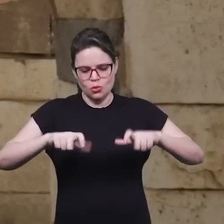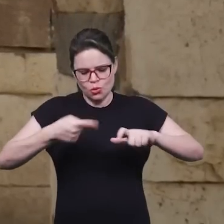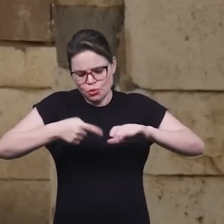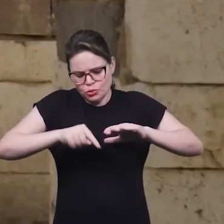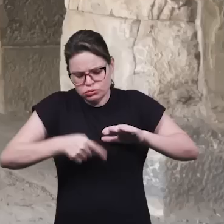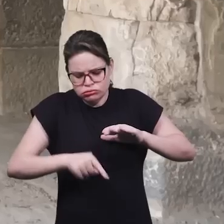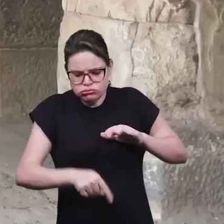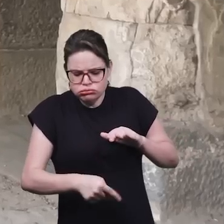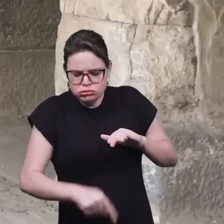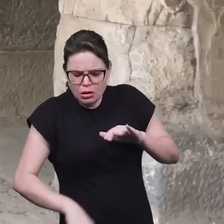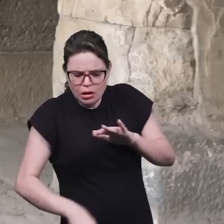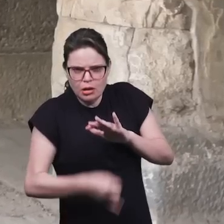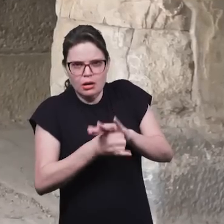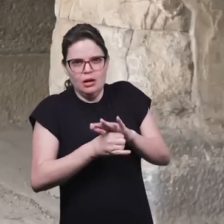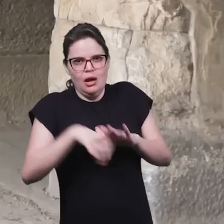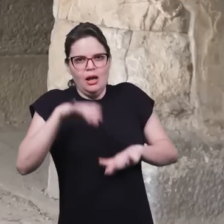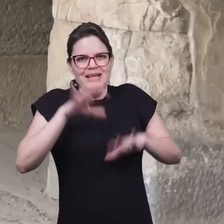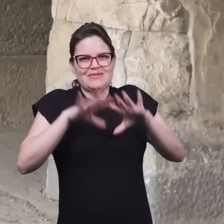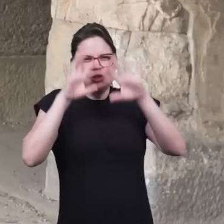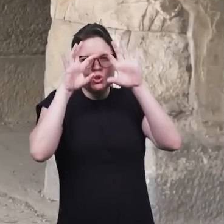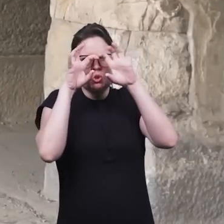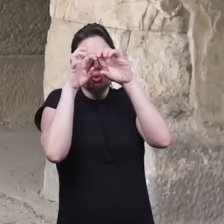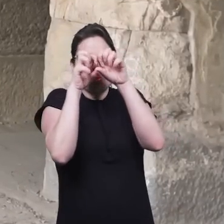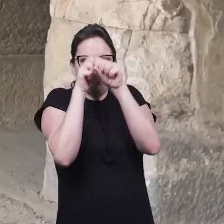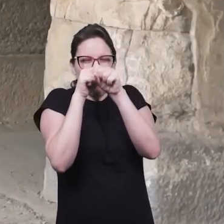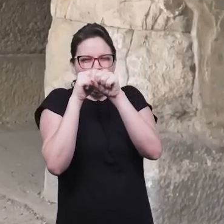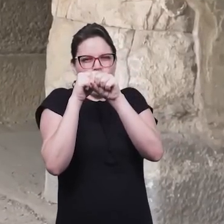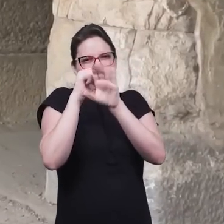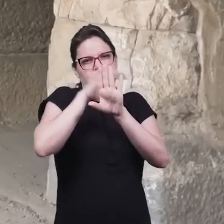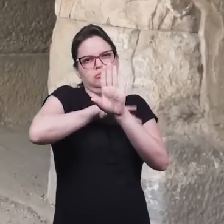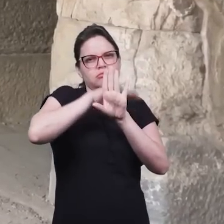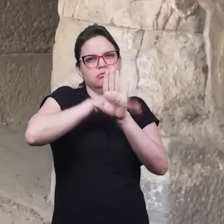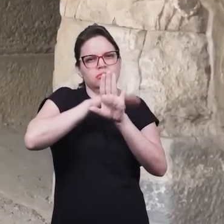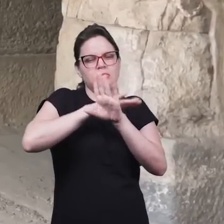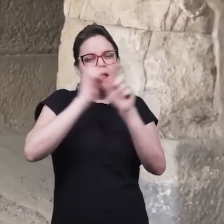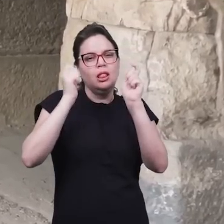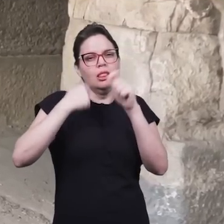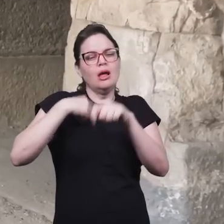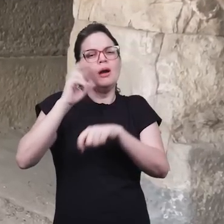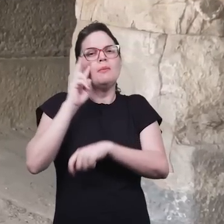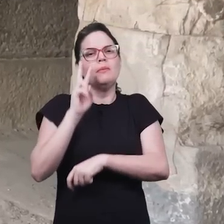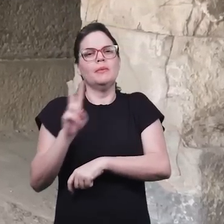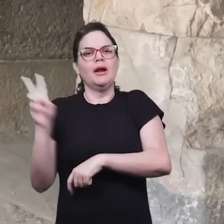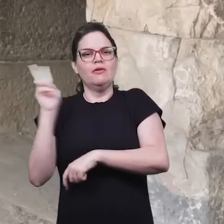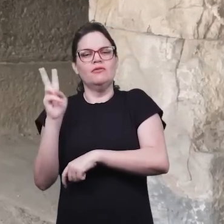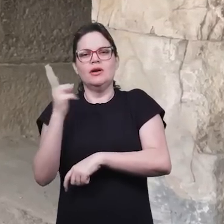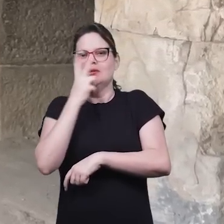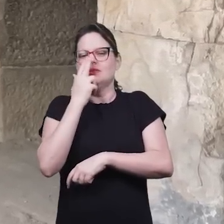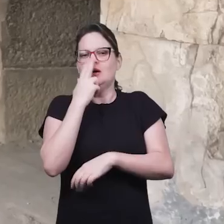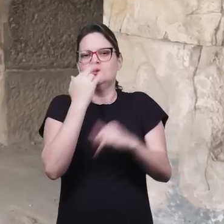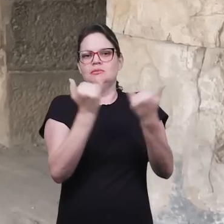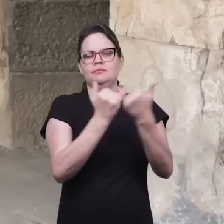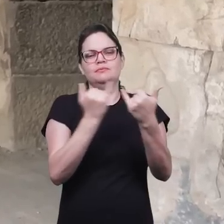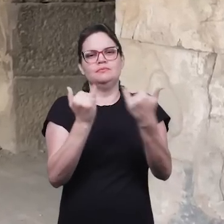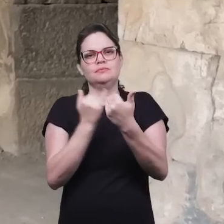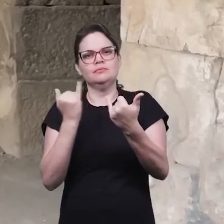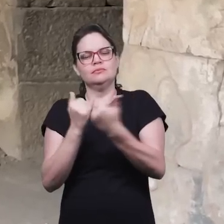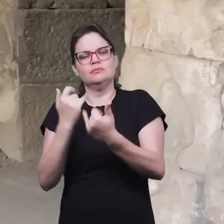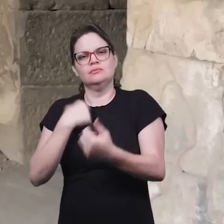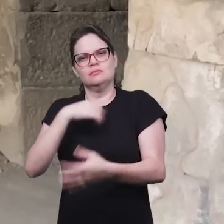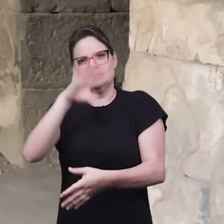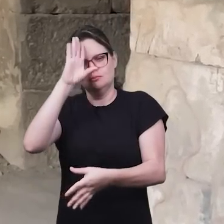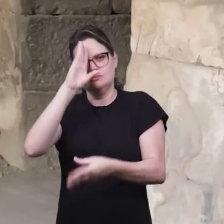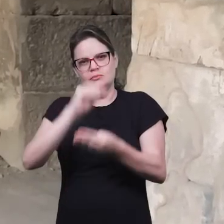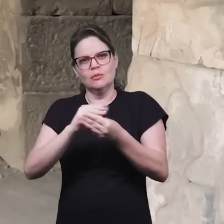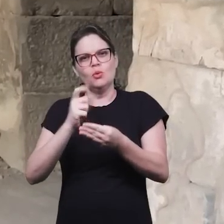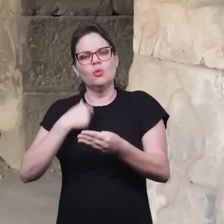vimos algumas áreas ali, inclusive até meio escuras atrás de nós ali, onde nós podemos ver ali locais muito semelhantes àquilo que nós entendemos